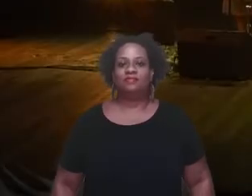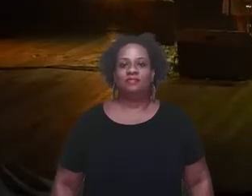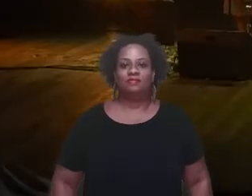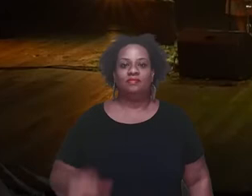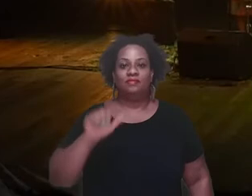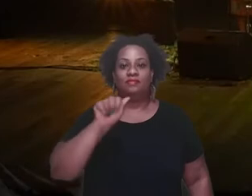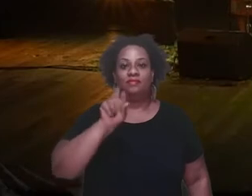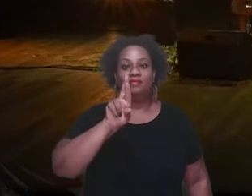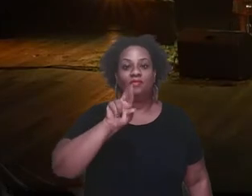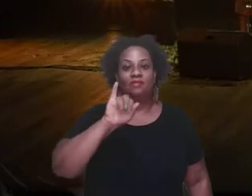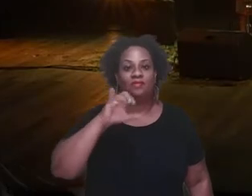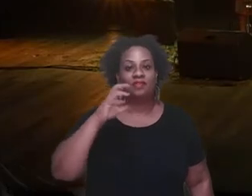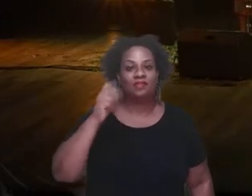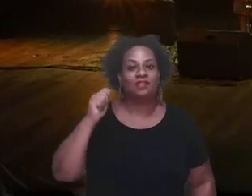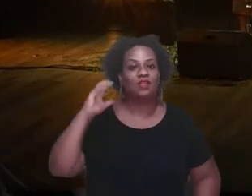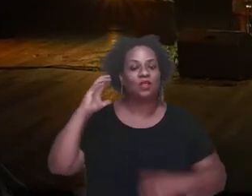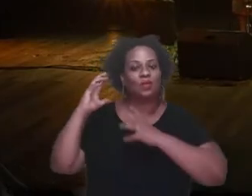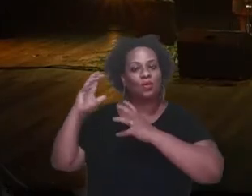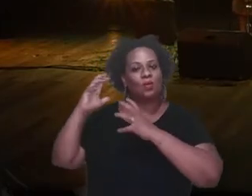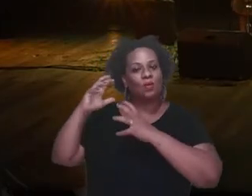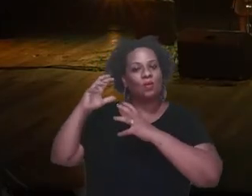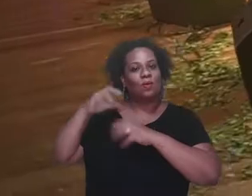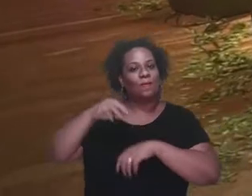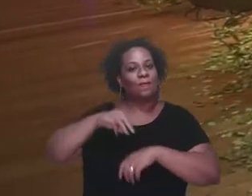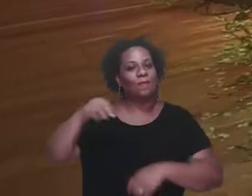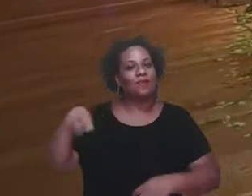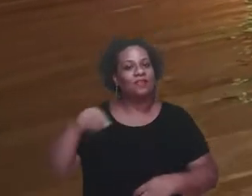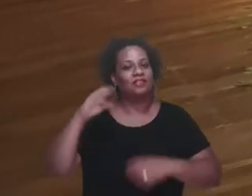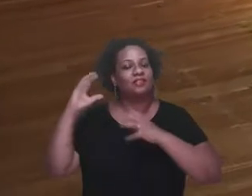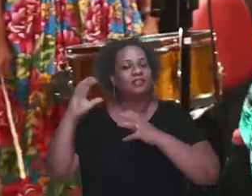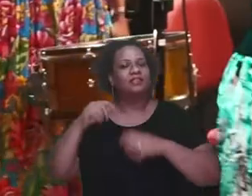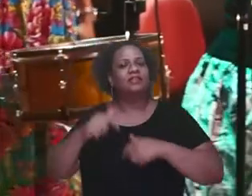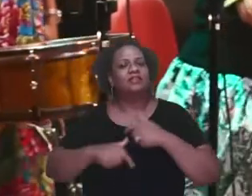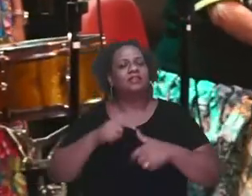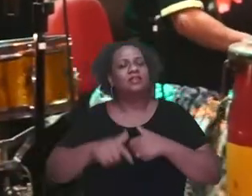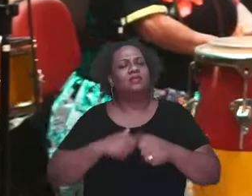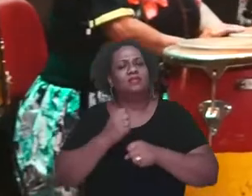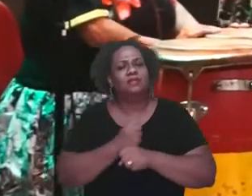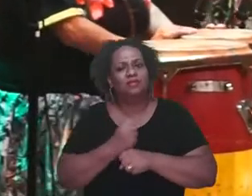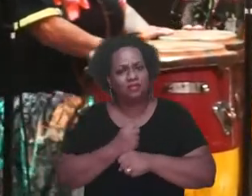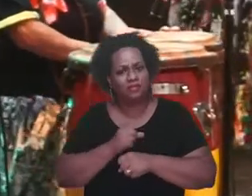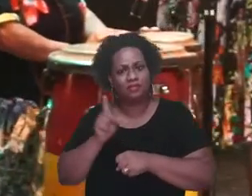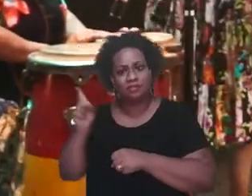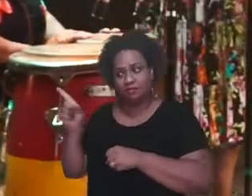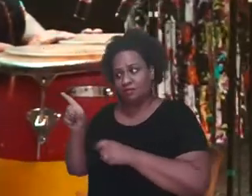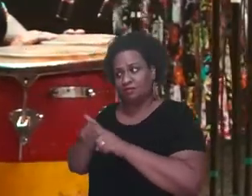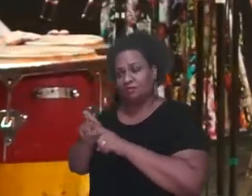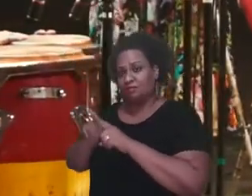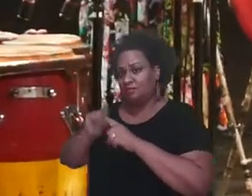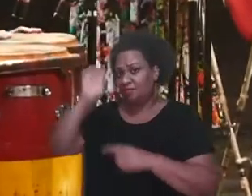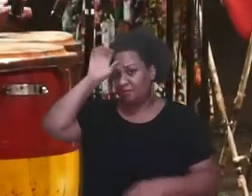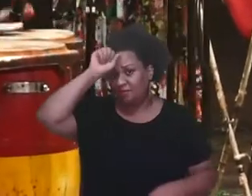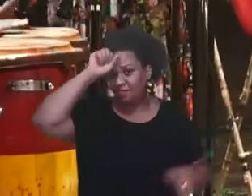aurinha do Coco Nossa aberto a linha do Coco alguém porque eu trabalhei como com muitos anos e com ela também aprende